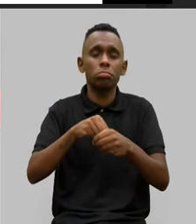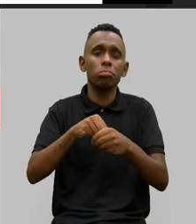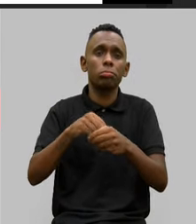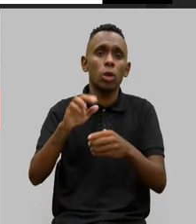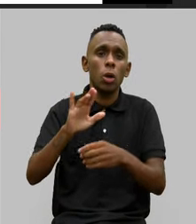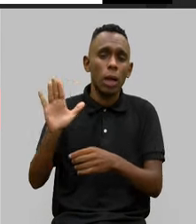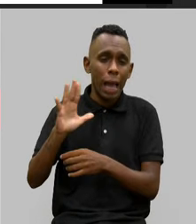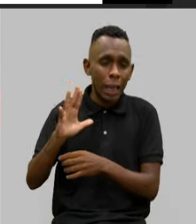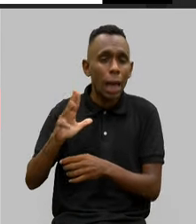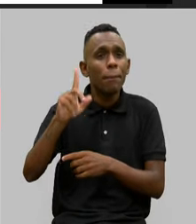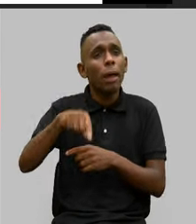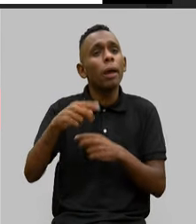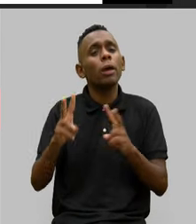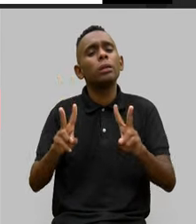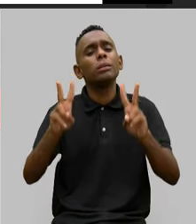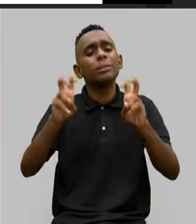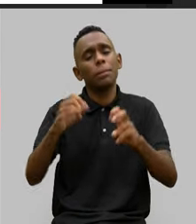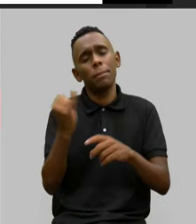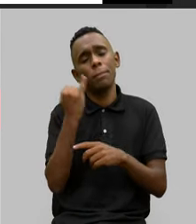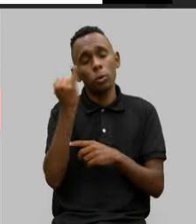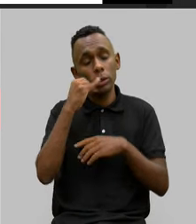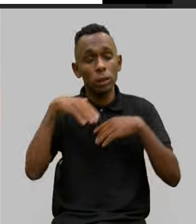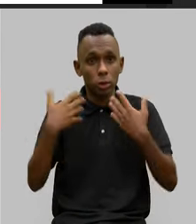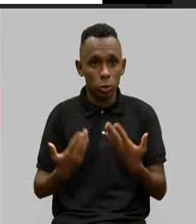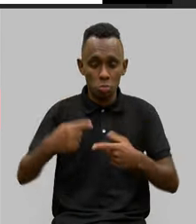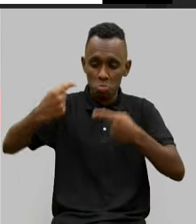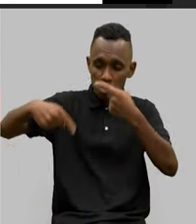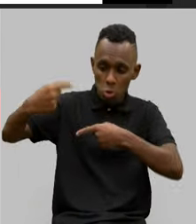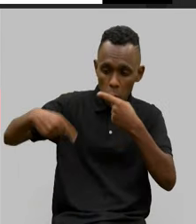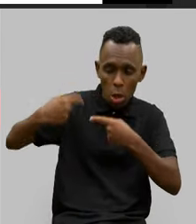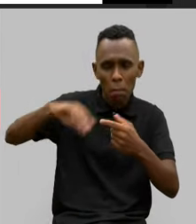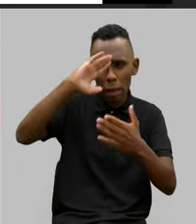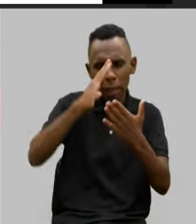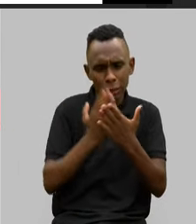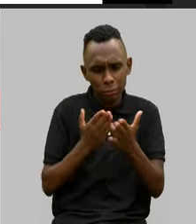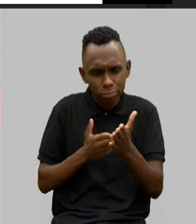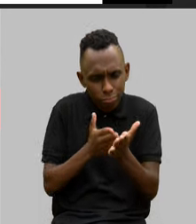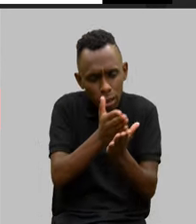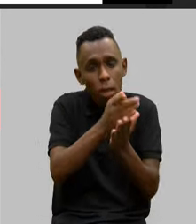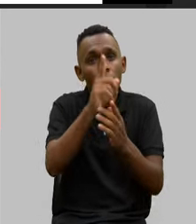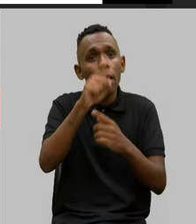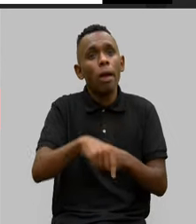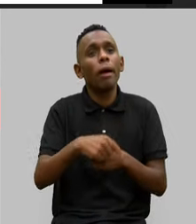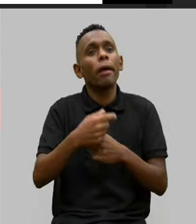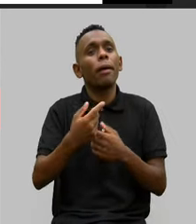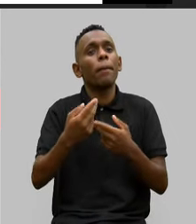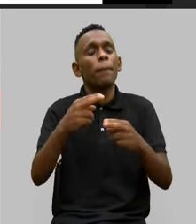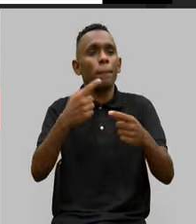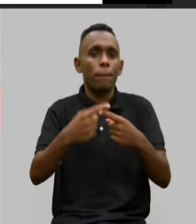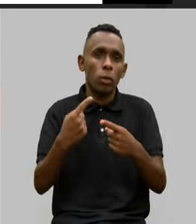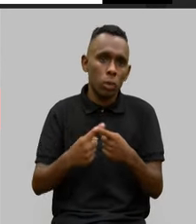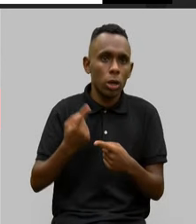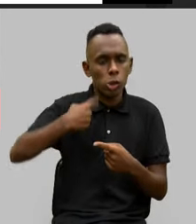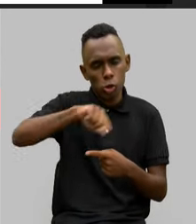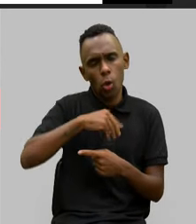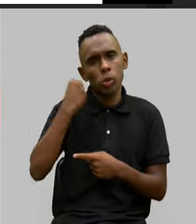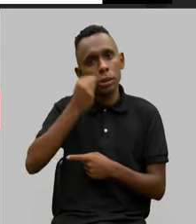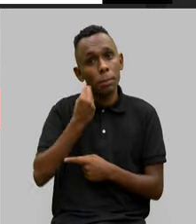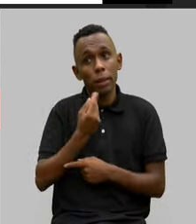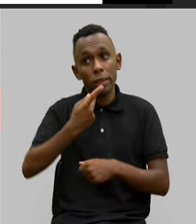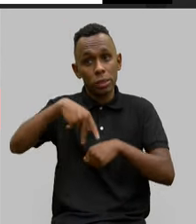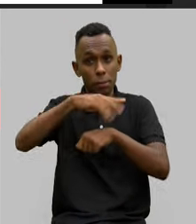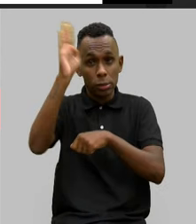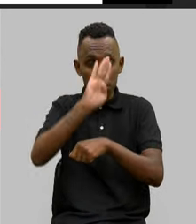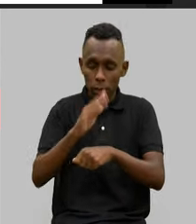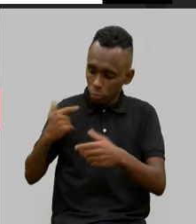existente sobre esse tema eh e esse embate ideológico ele é muito presente em razão até do que nós vivemos no nosso país nos